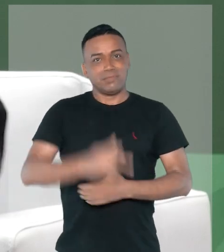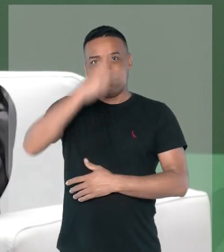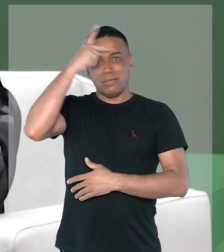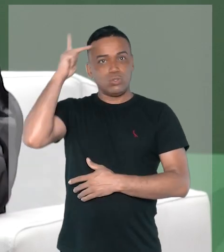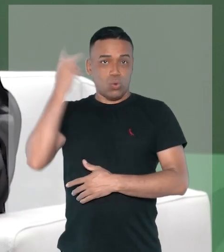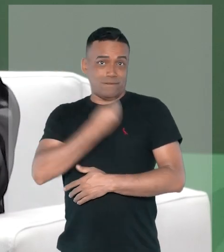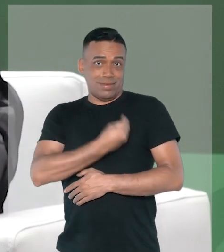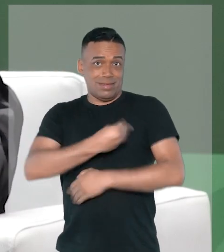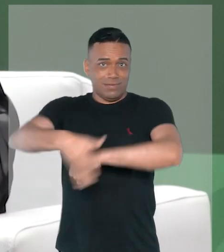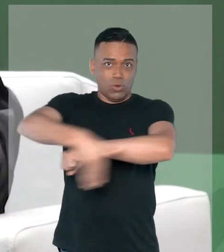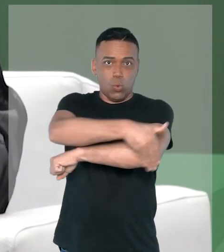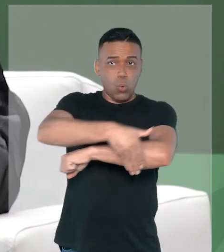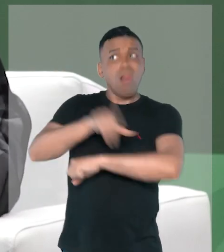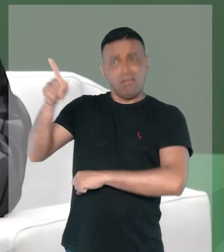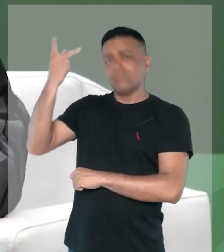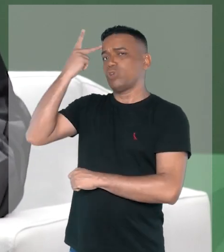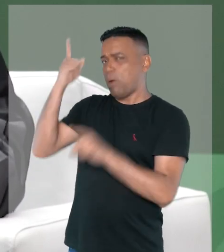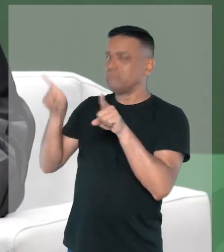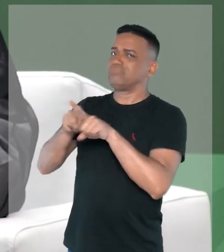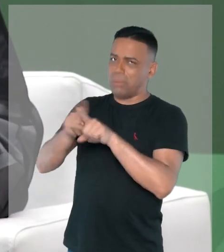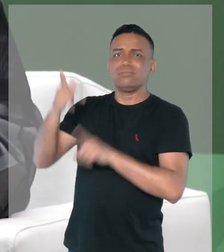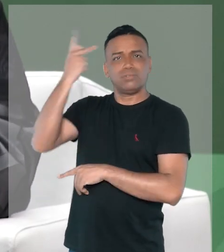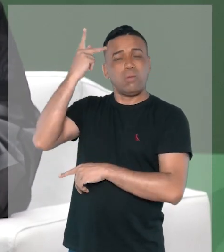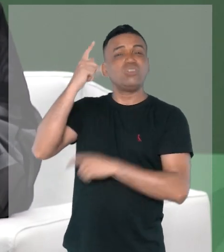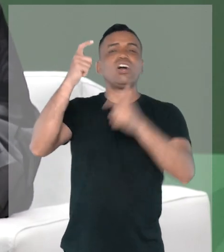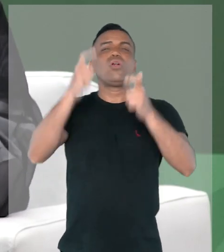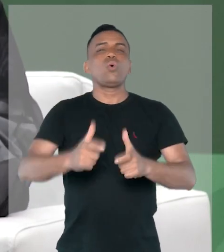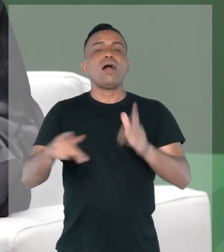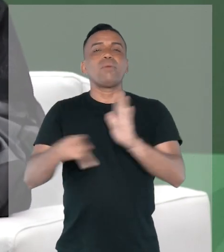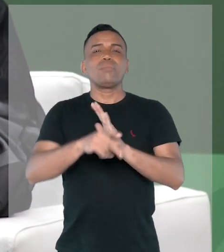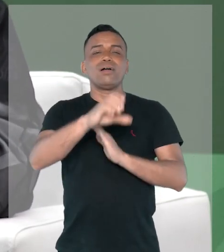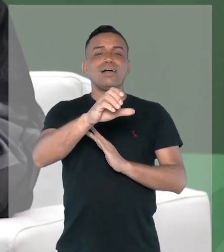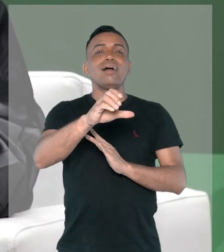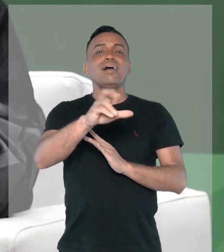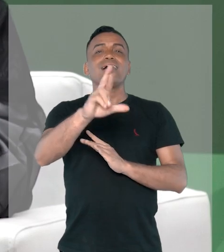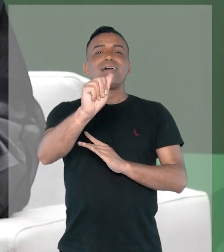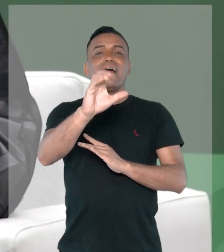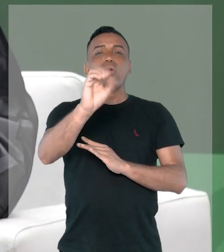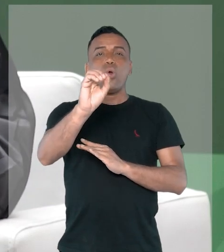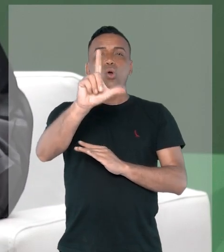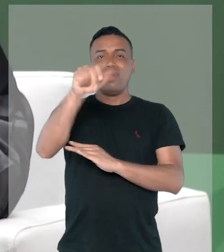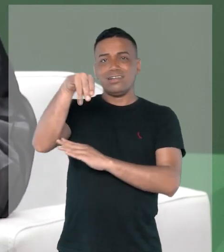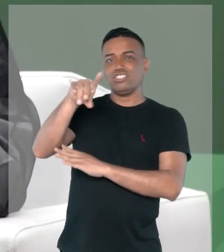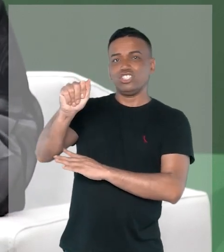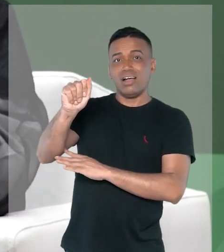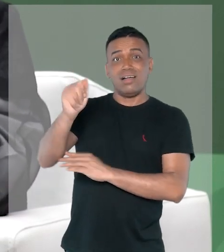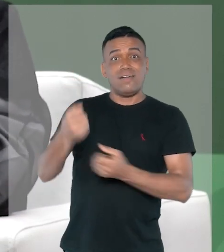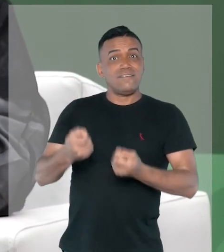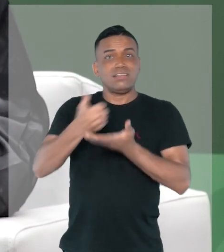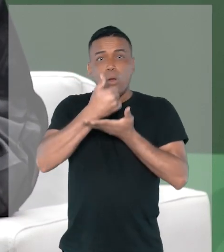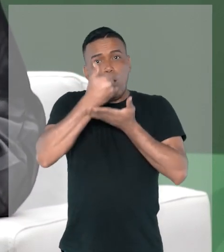rua, evidentemente, como nós temos em São Paulo também. São Paulo, a gente tinha um negócio chamado Cracolândia, onde ficava o pessoal do crack